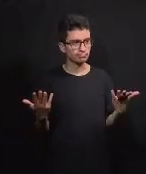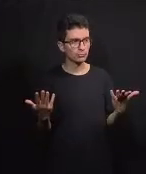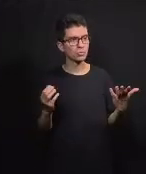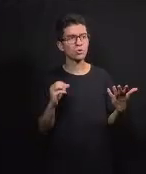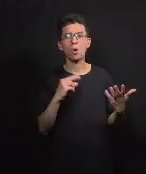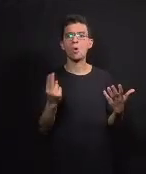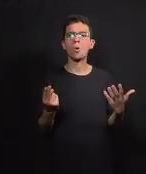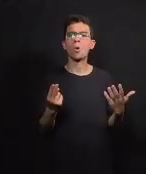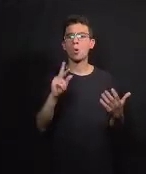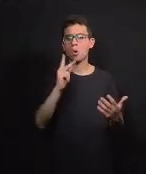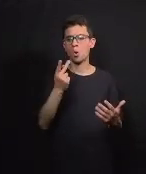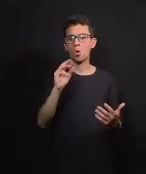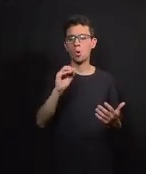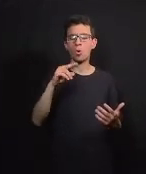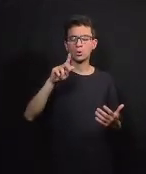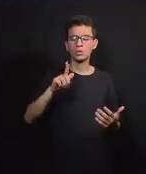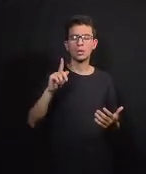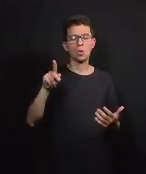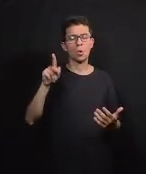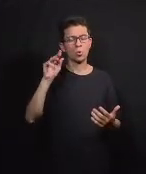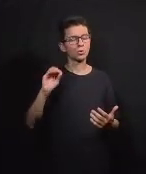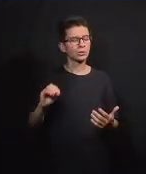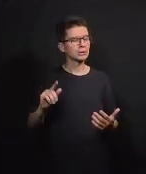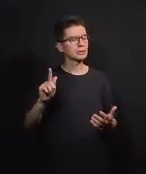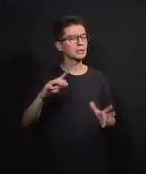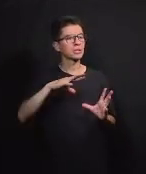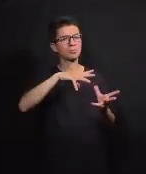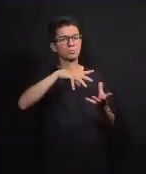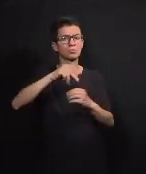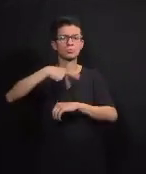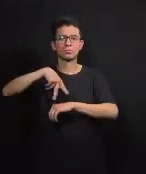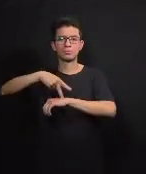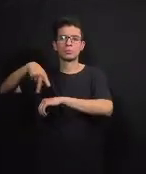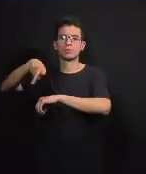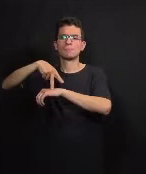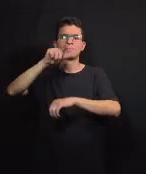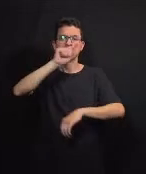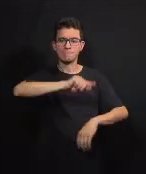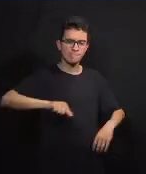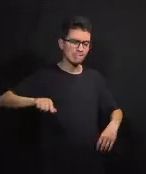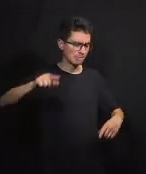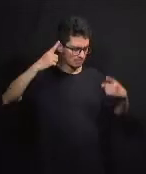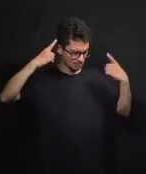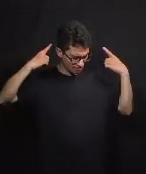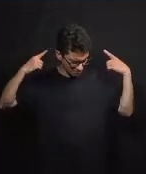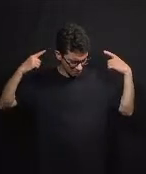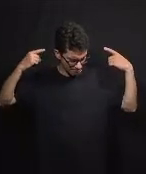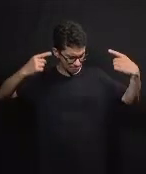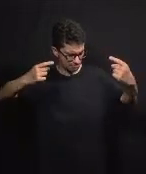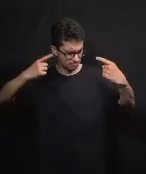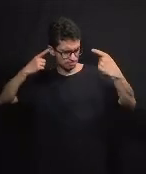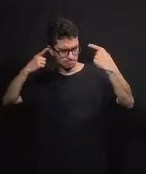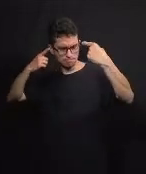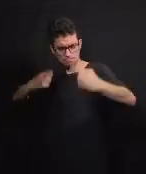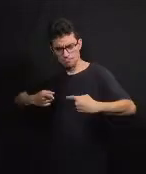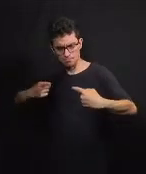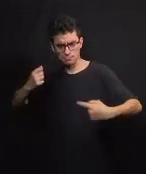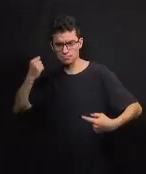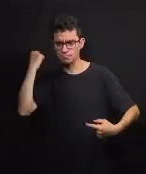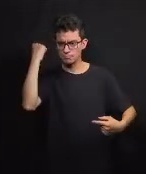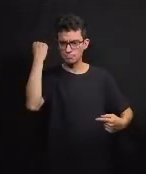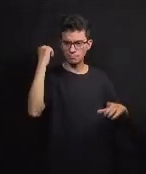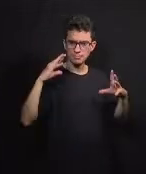Kong, enfim, várias partes do mundo, contra violências do poder, indicam que os